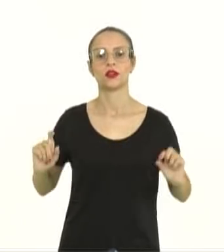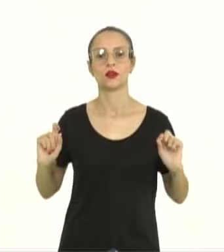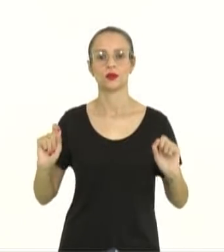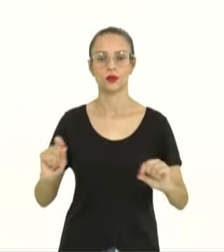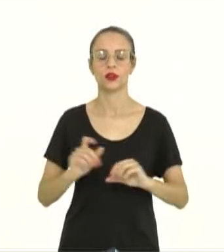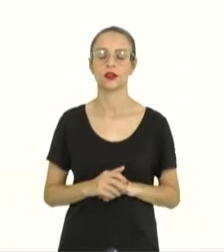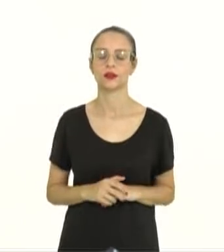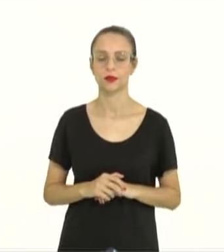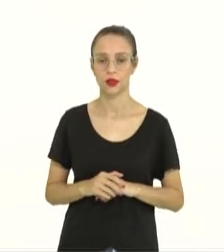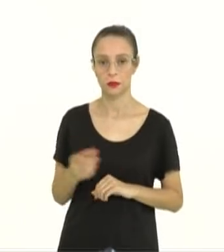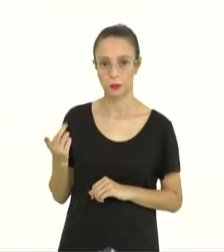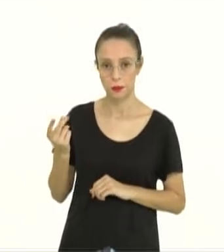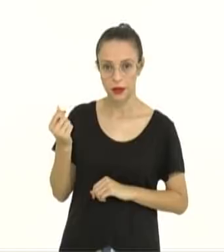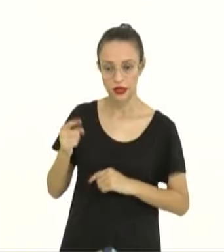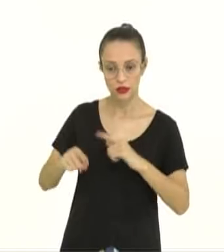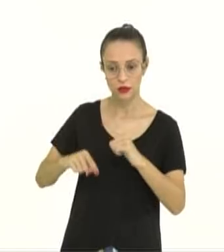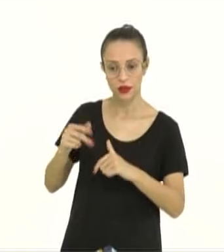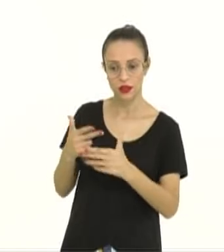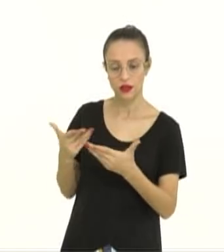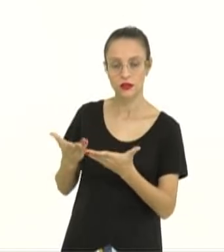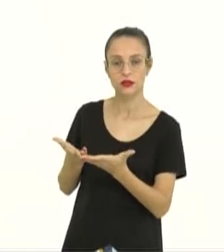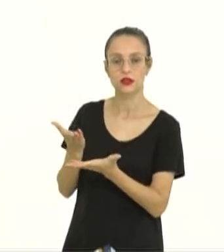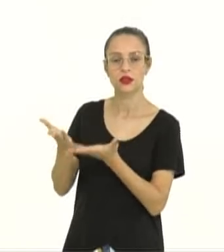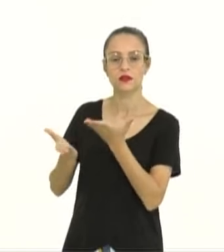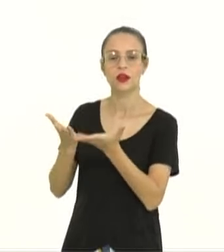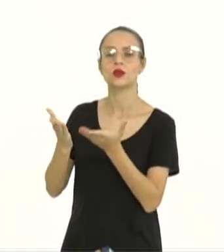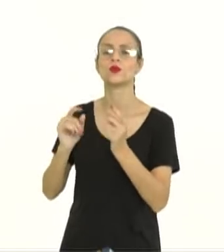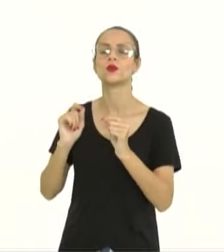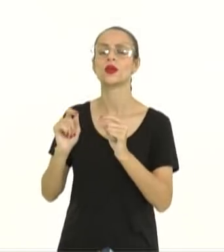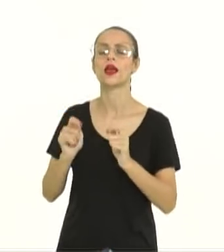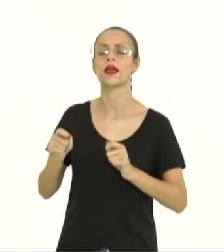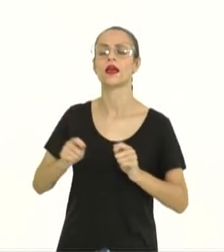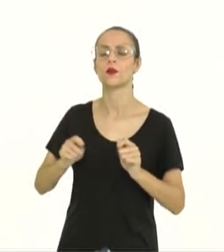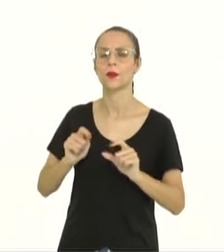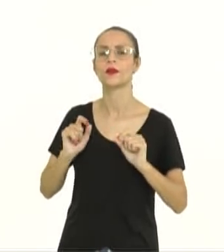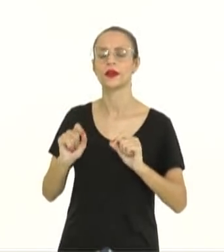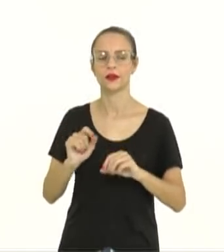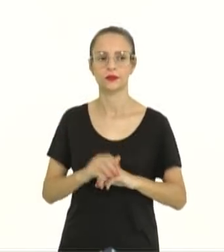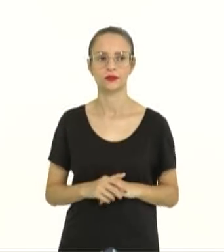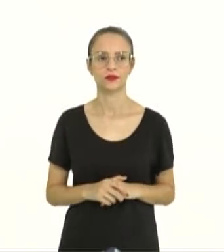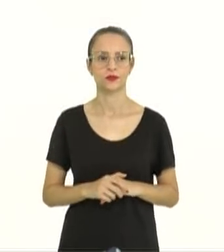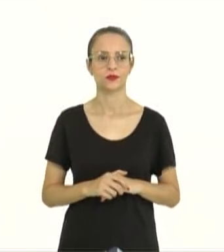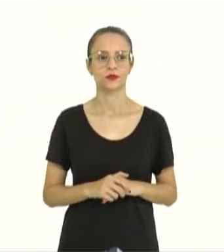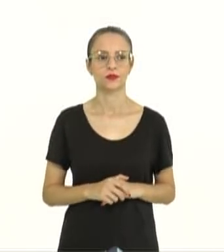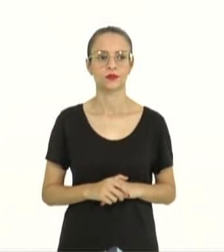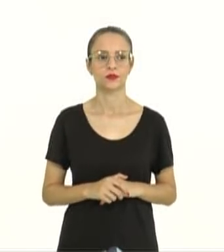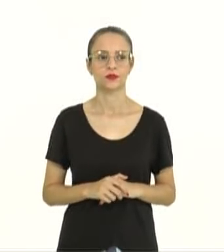E o preço das mercadorias e serviços geralmente é regulado pela